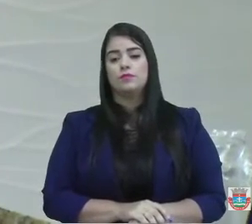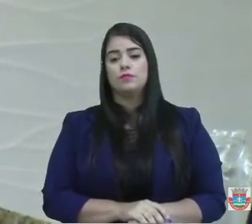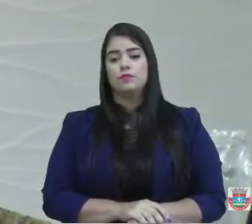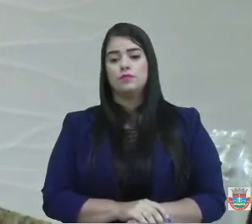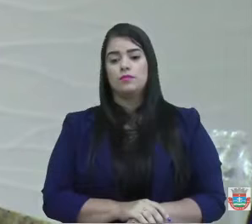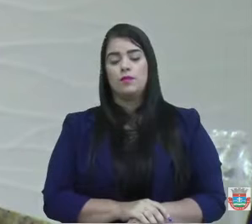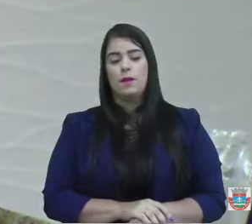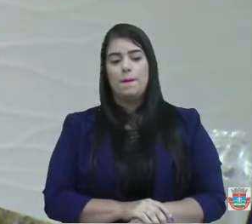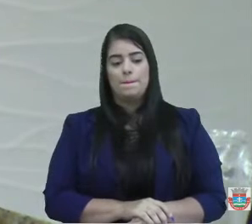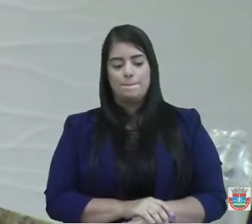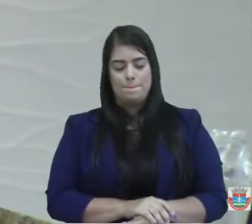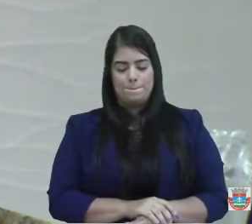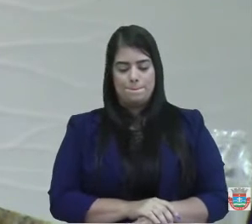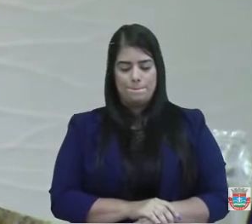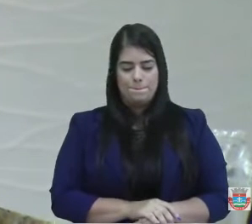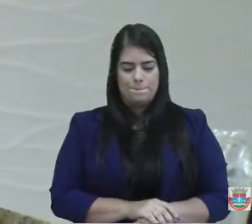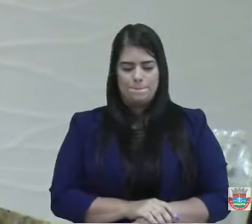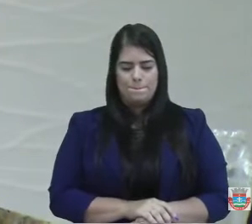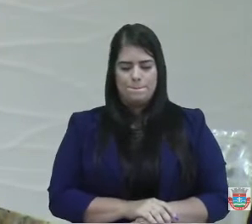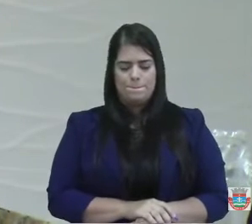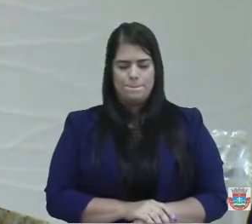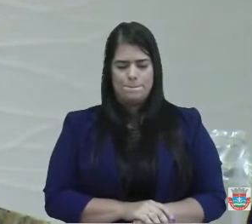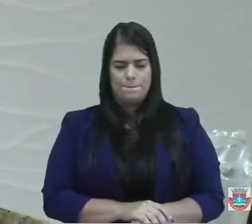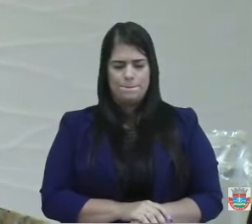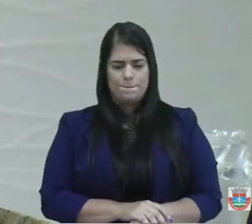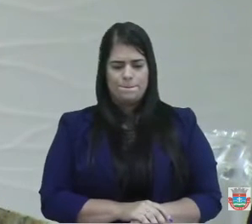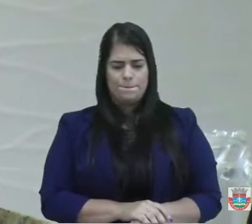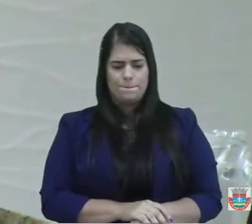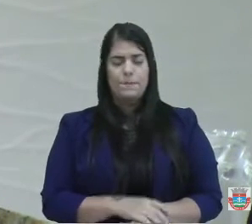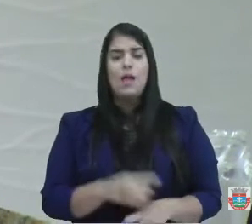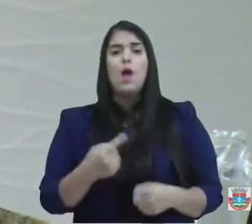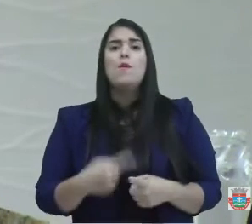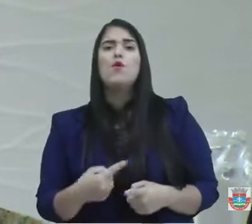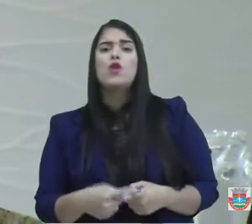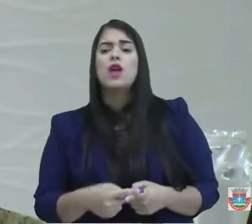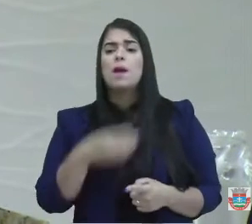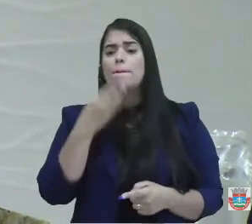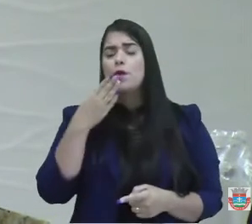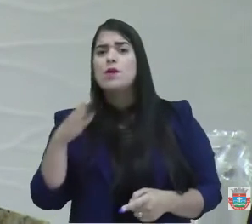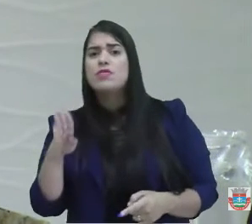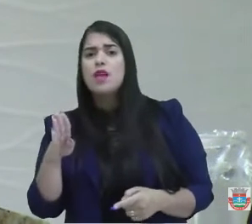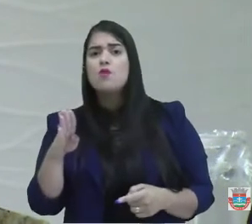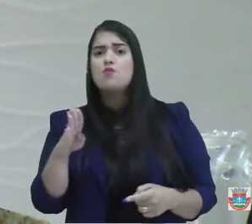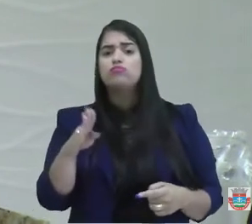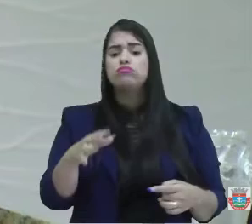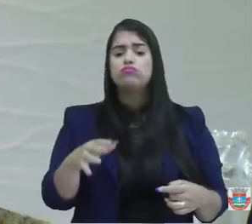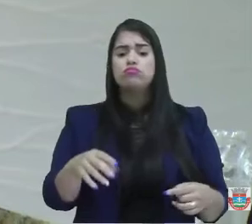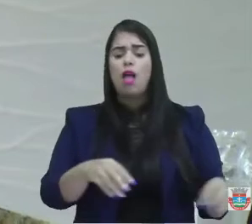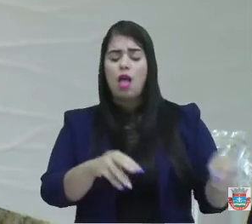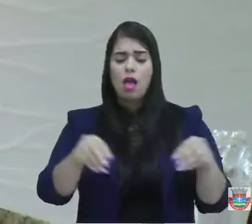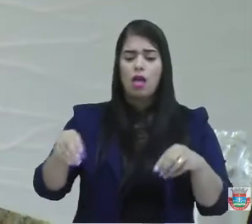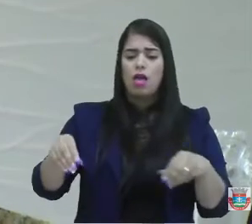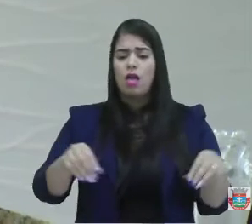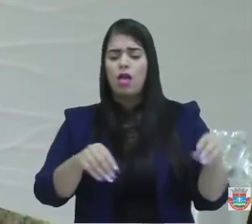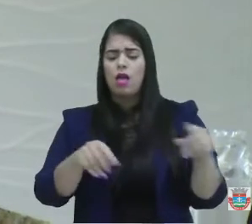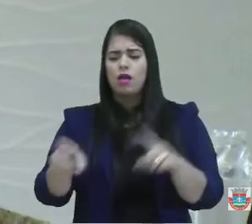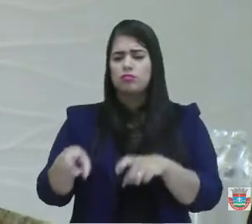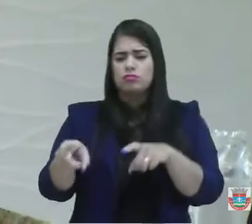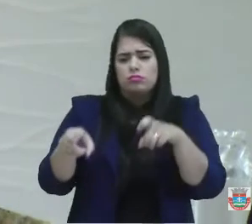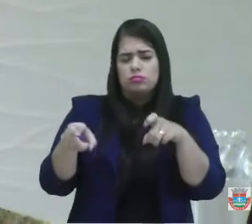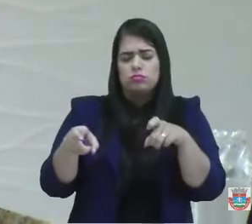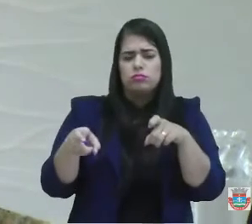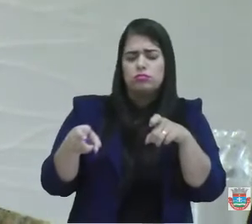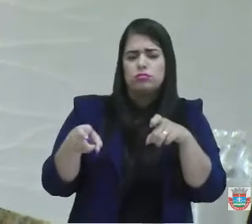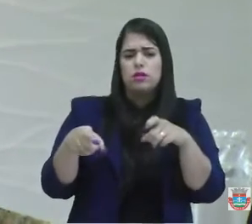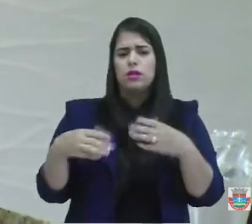que tu foi prometer o caminhão d'água? Tu não tem caminhão? E para que tu foi prometer a terra do povo sem ter trator? Para que tu foi prometer o povo